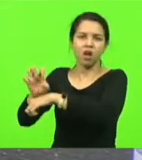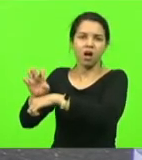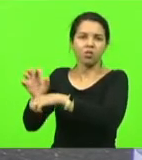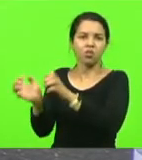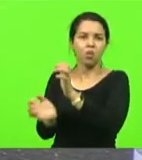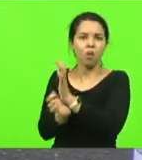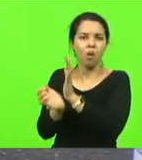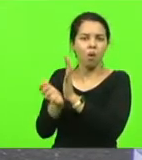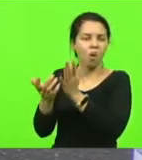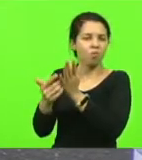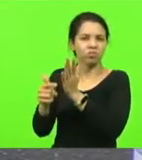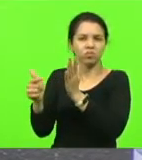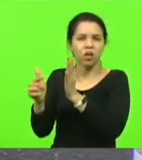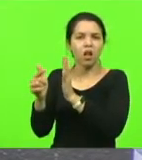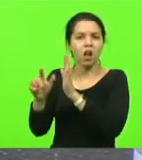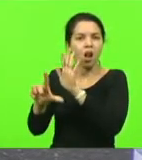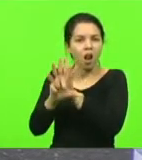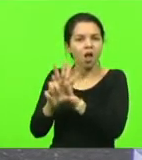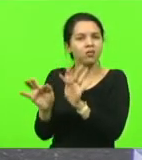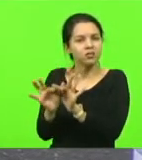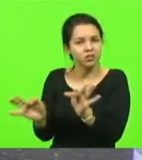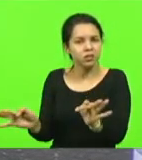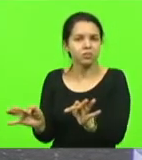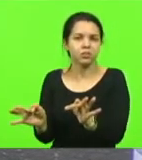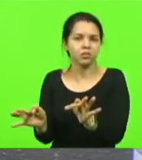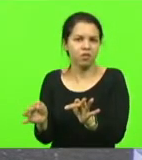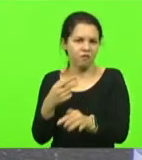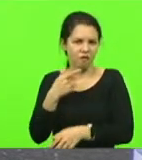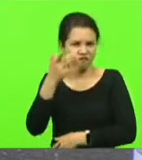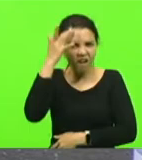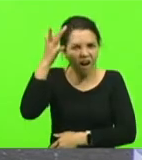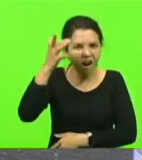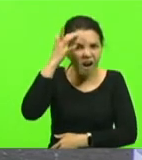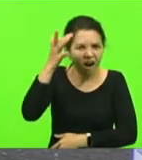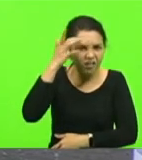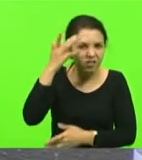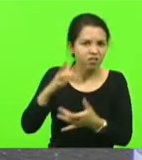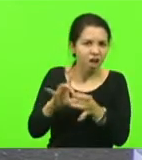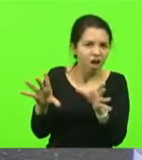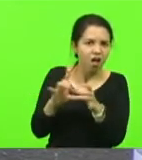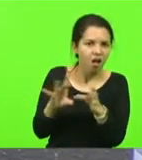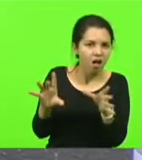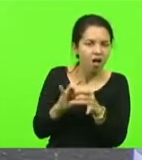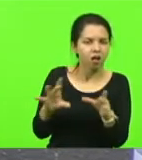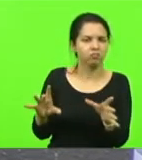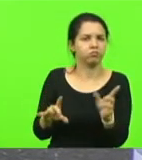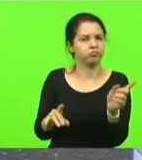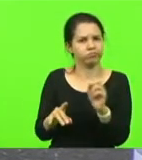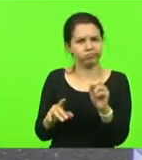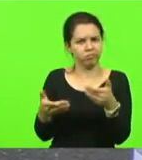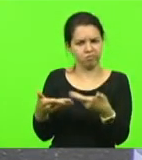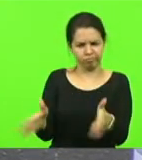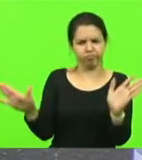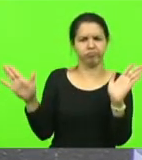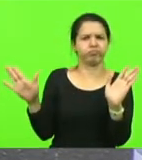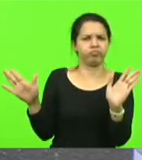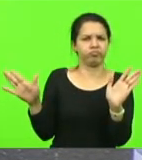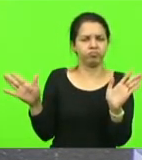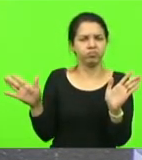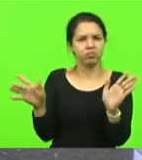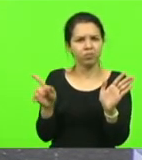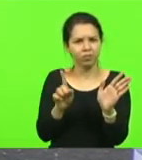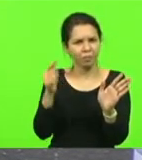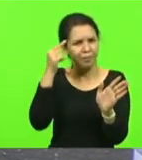de facilidades, muito ao contrário. Não está se abrindo nenhuma porteira fazendo alusão